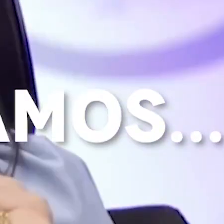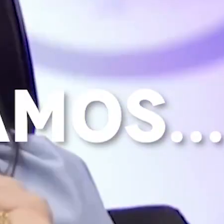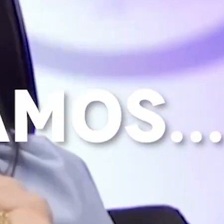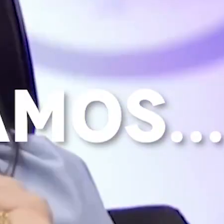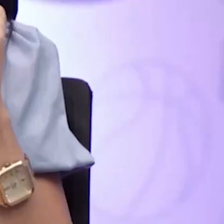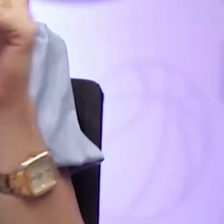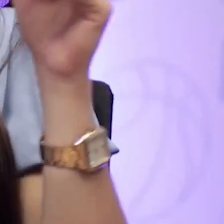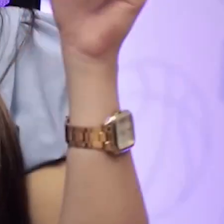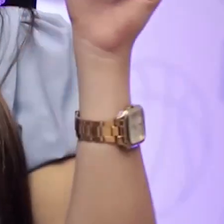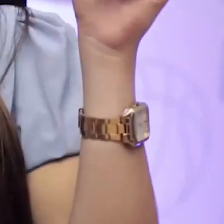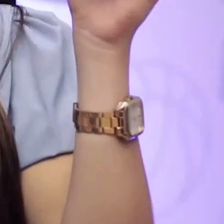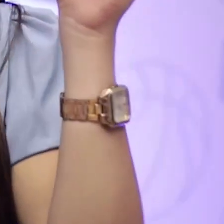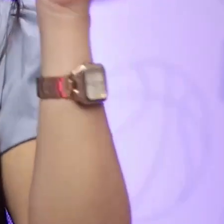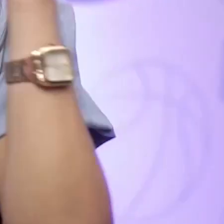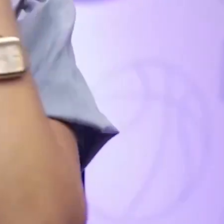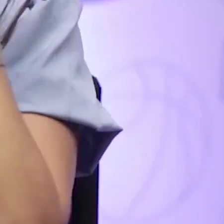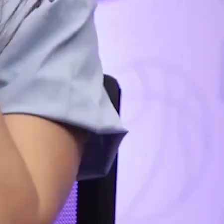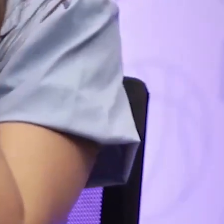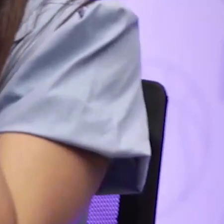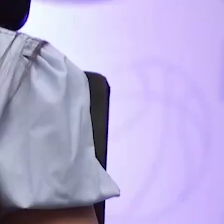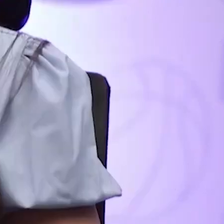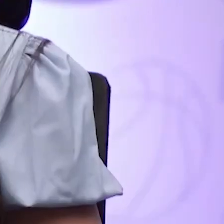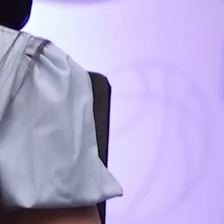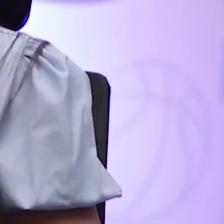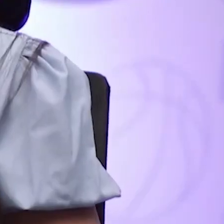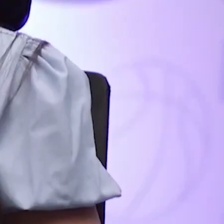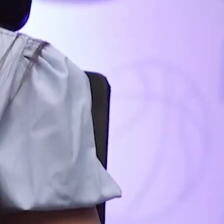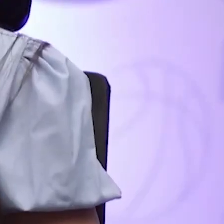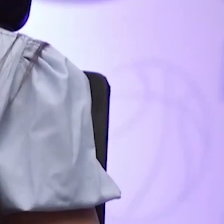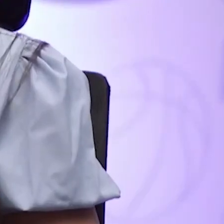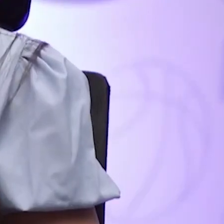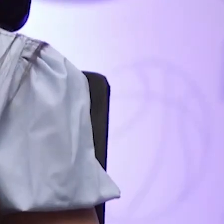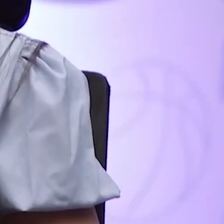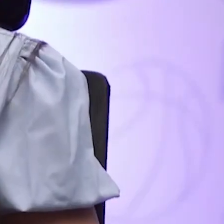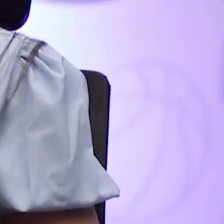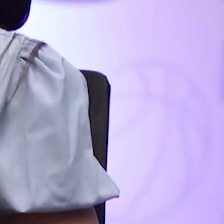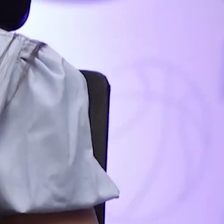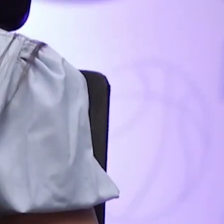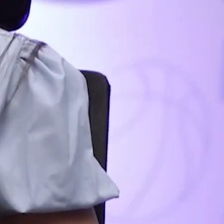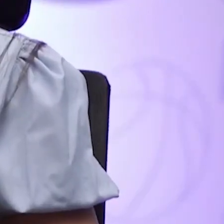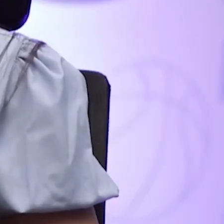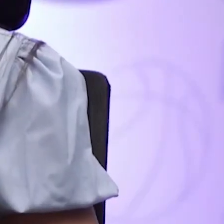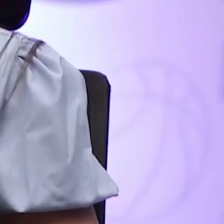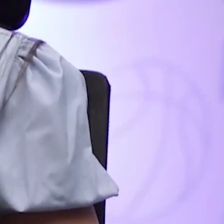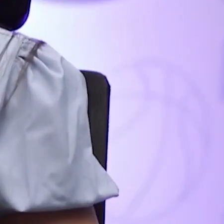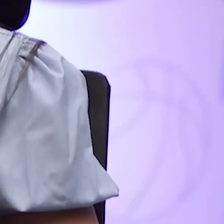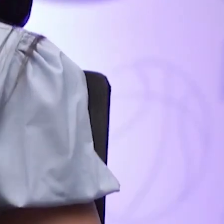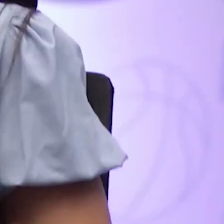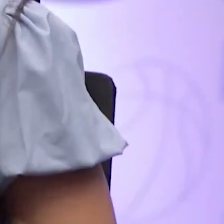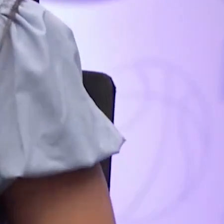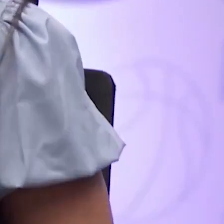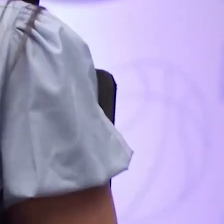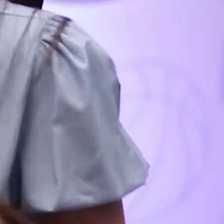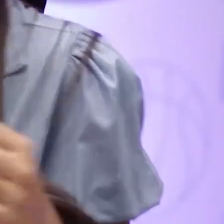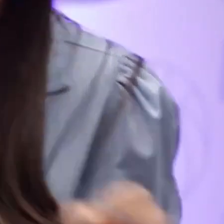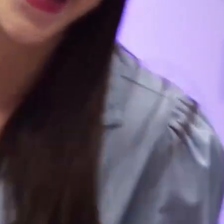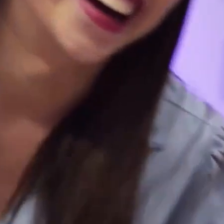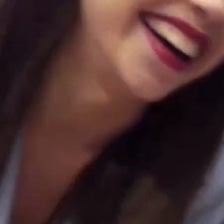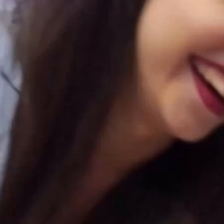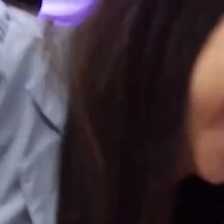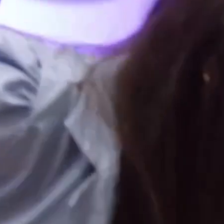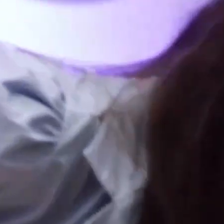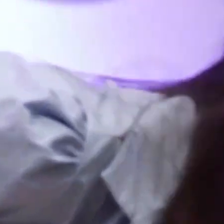Finalizamos. Gente, eu nem percebi. 3, 2, 1. Obrigado, Bia. Só